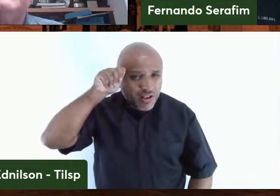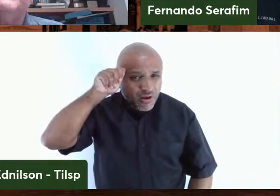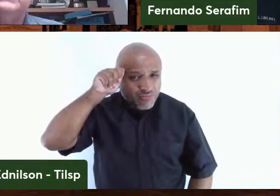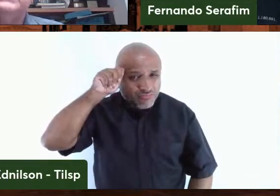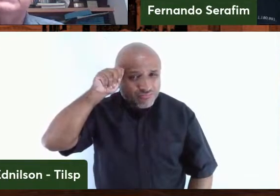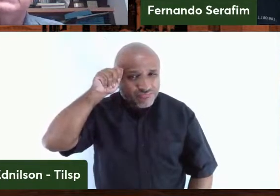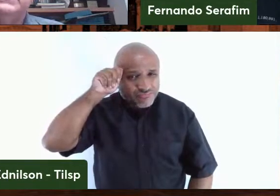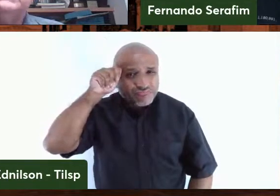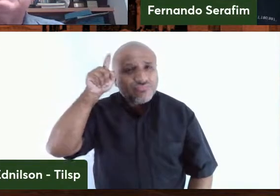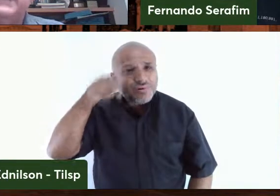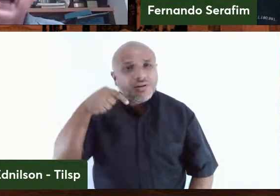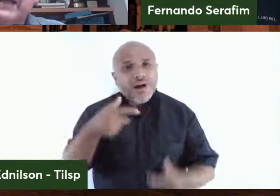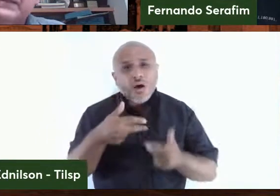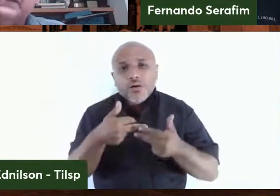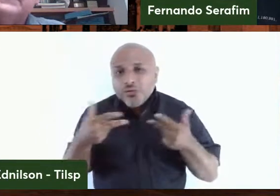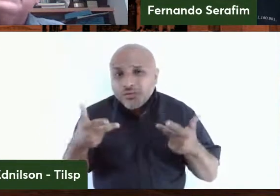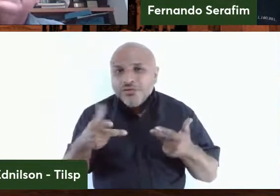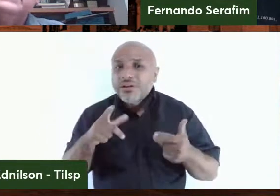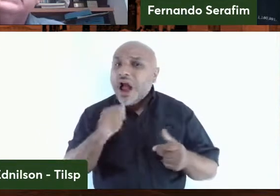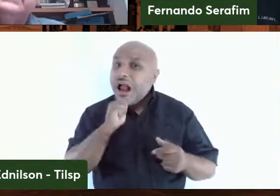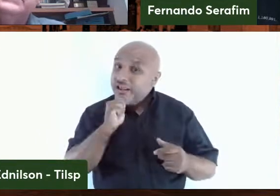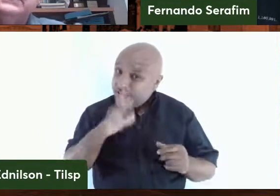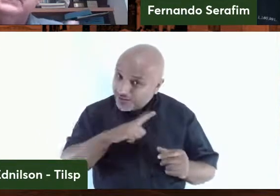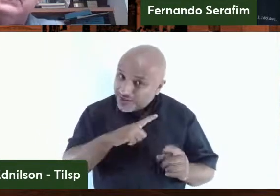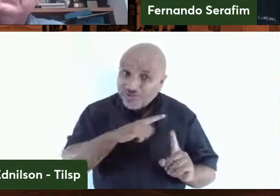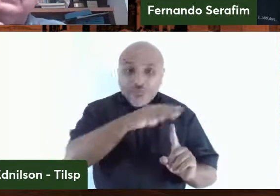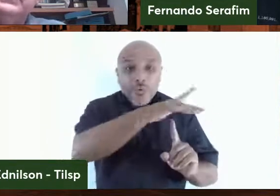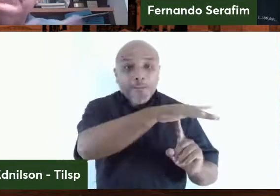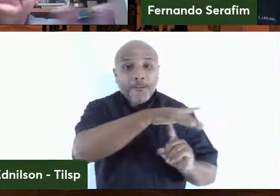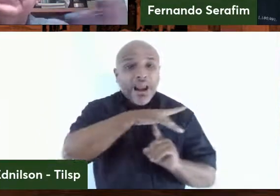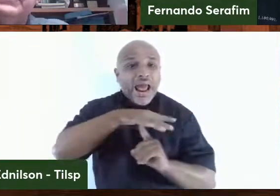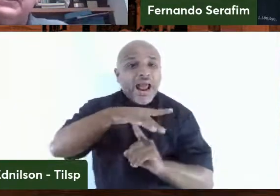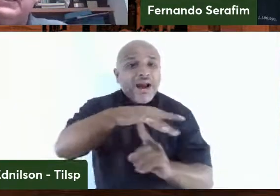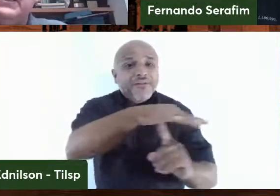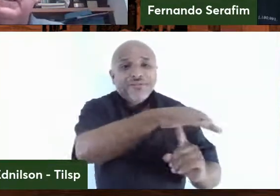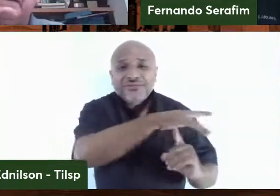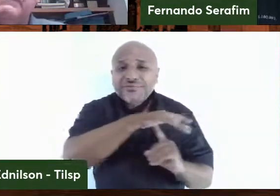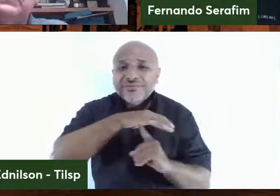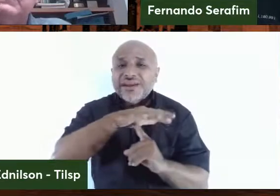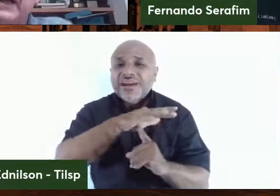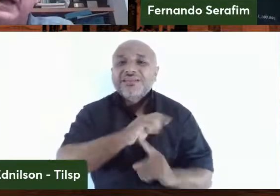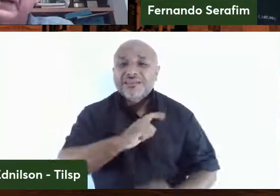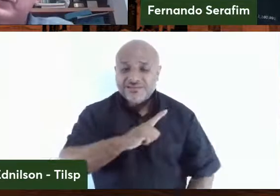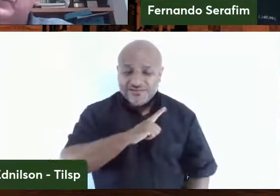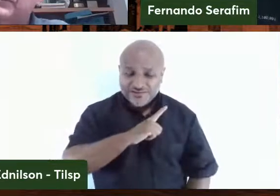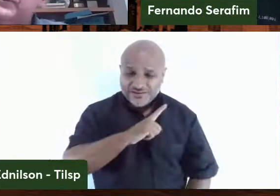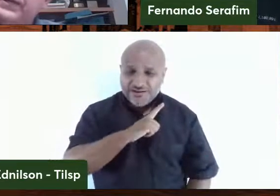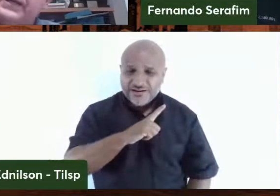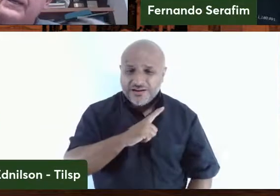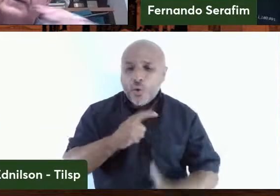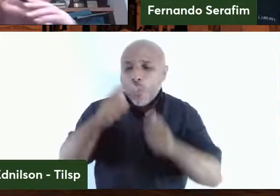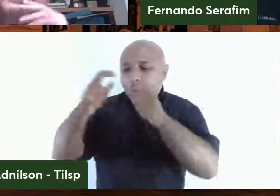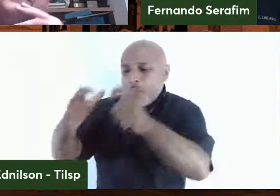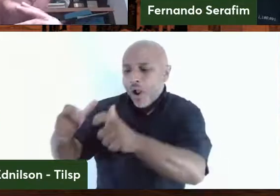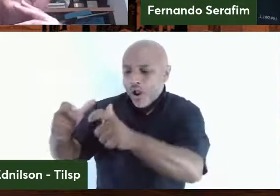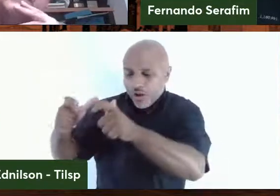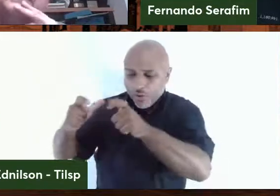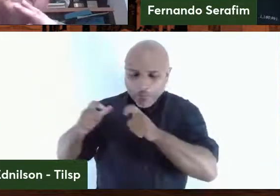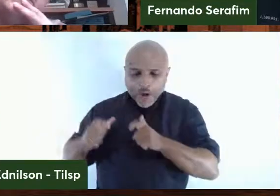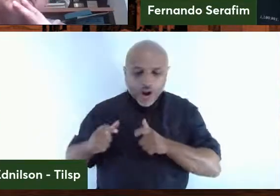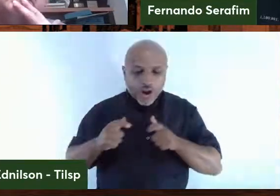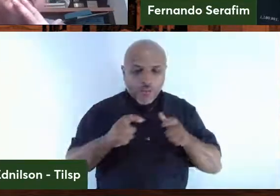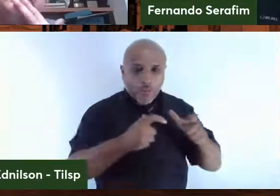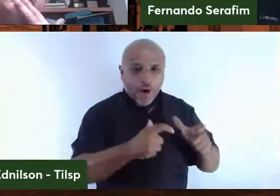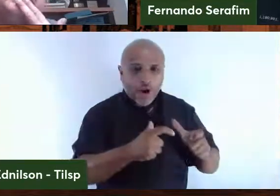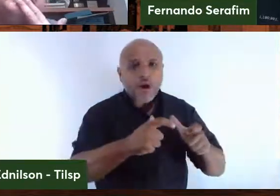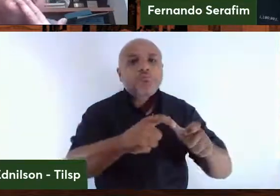existe, né? As praças ainda existem, alguns... os bairros, enfim...